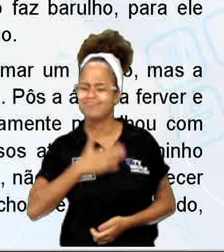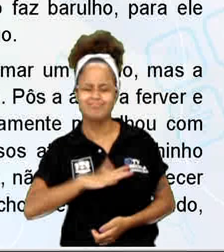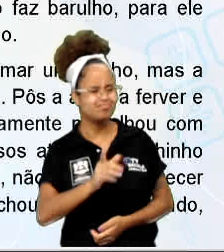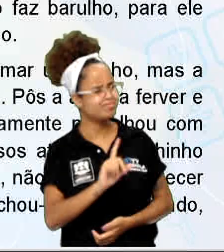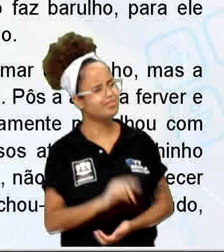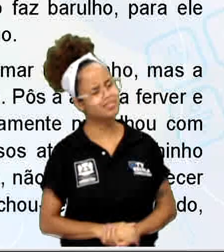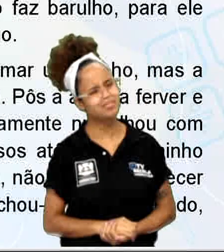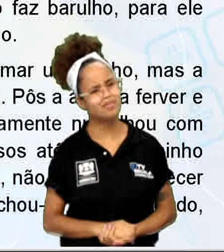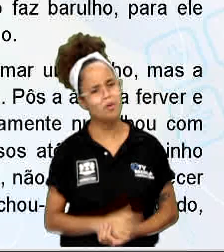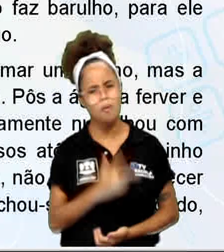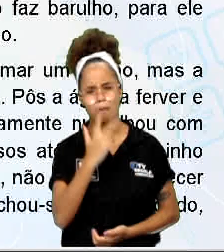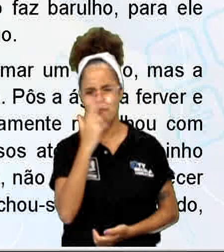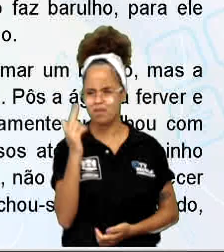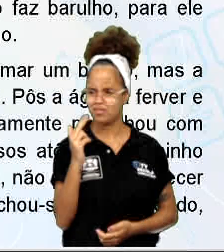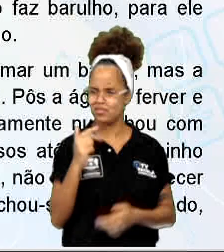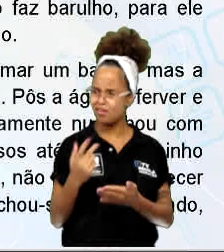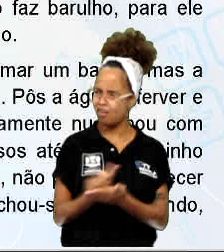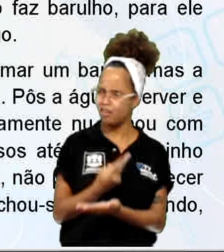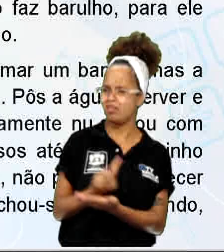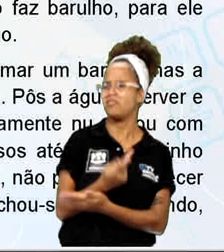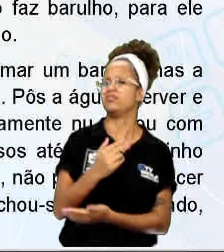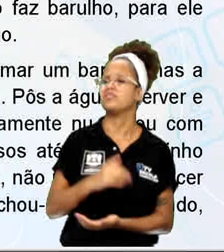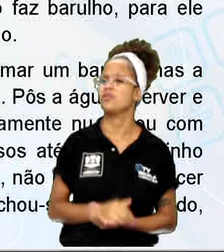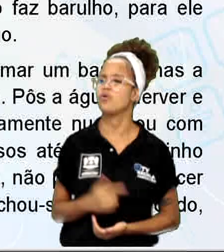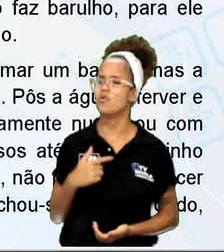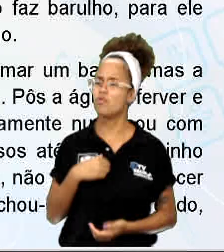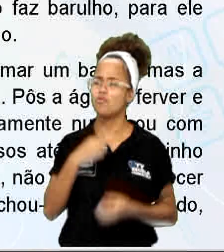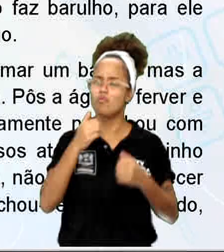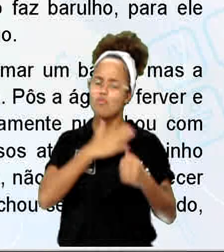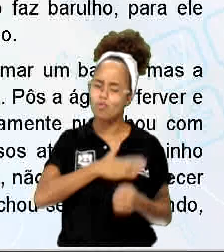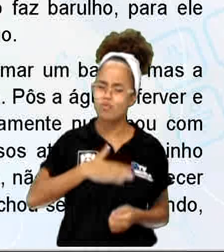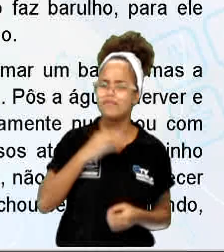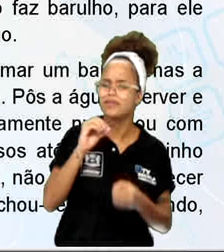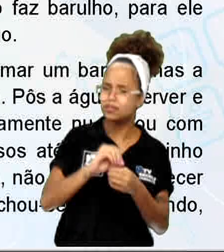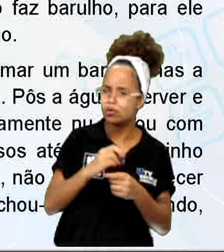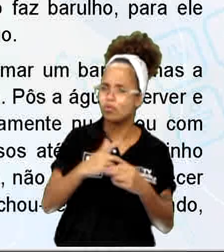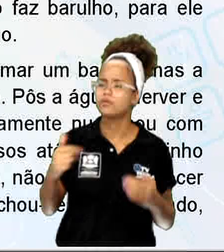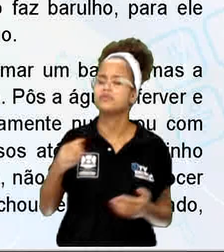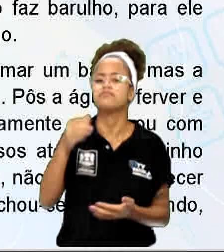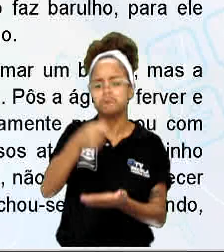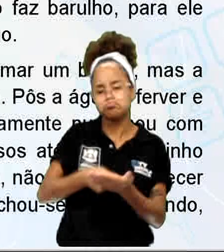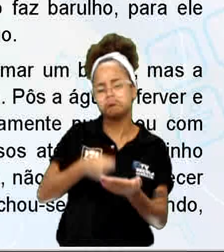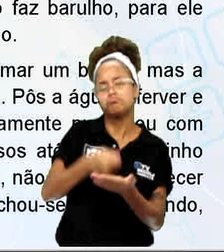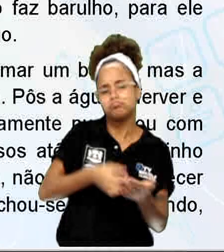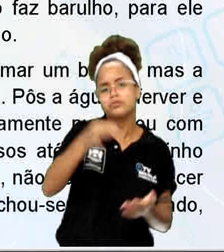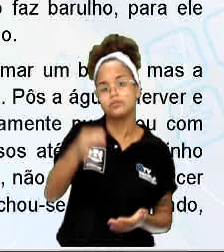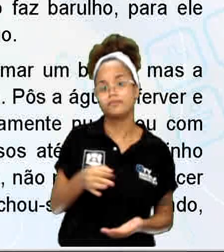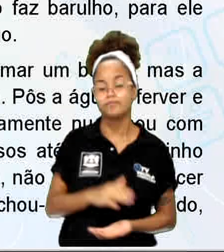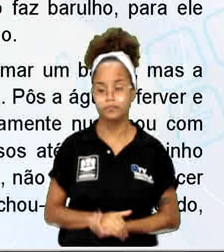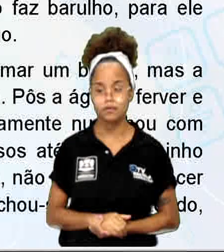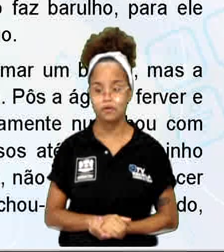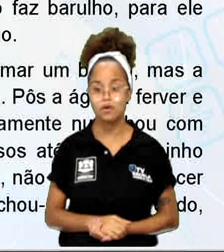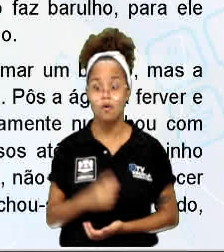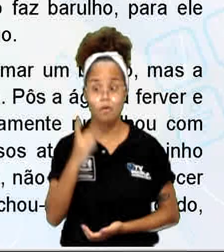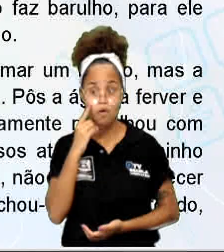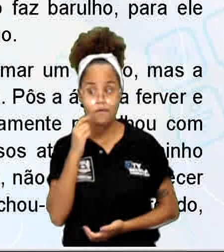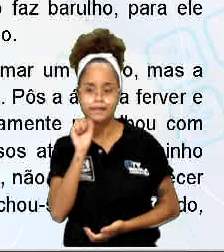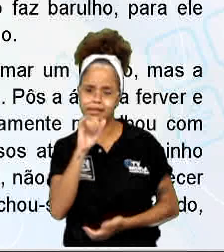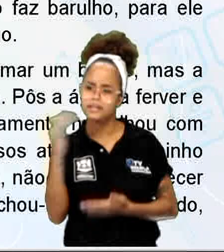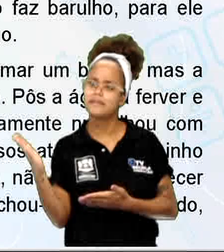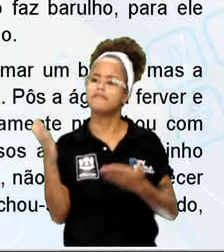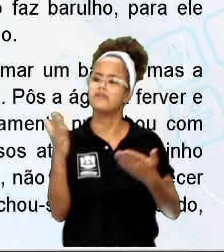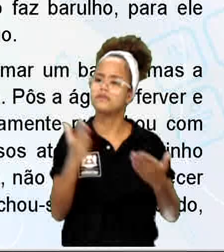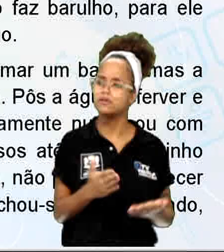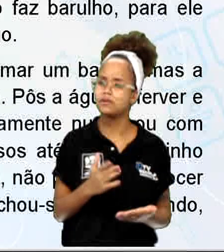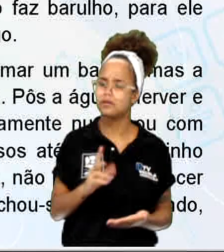Dá um ar de vigarice. Gosto de cumprir rigorosamente as minhas obrigações. Escuta, quando ele vier, a